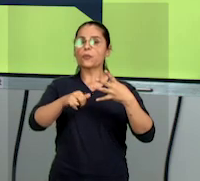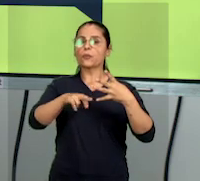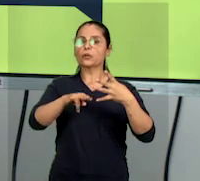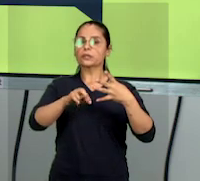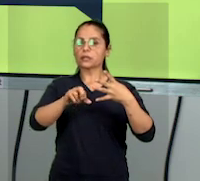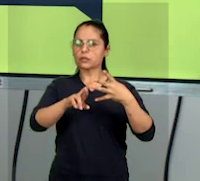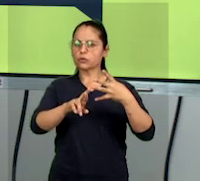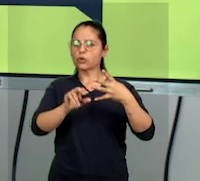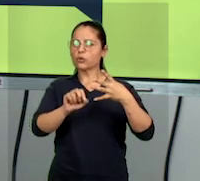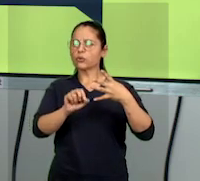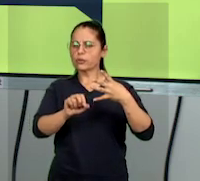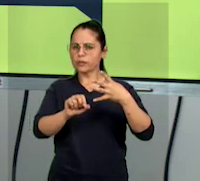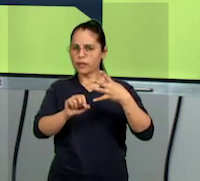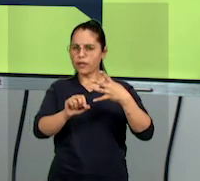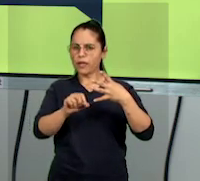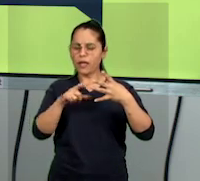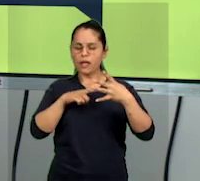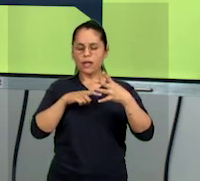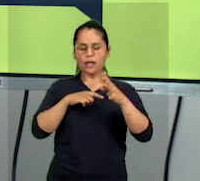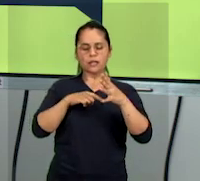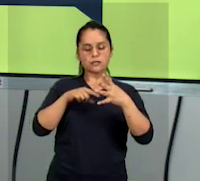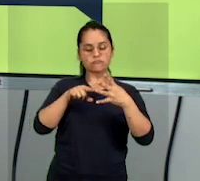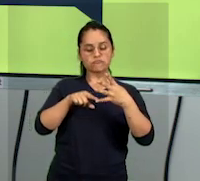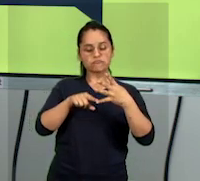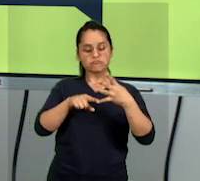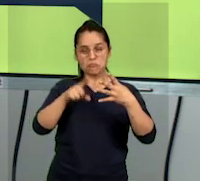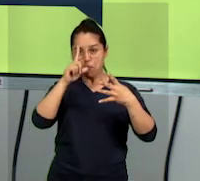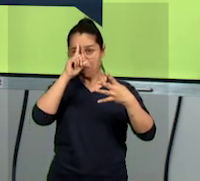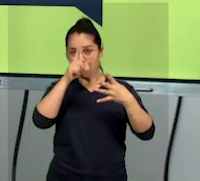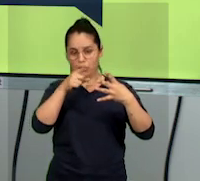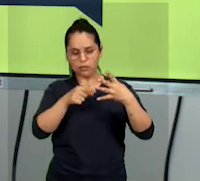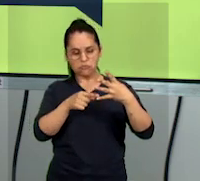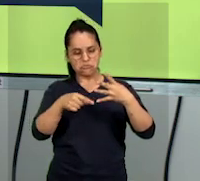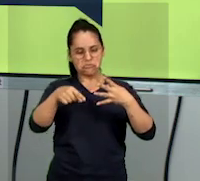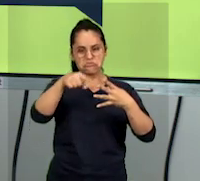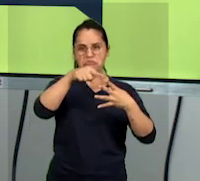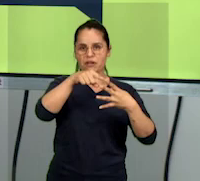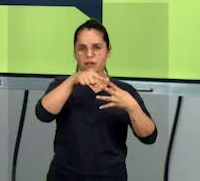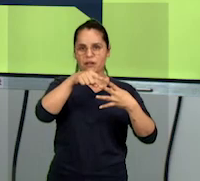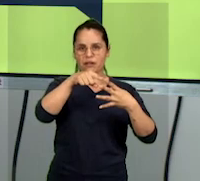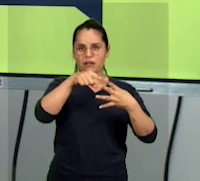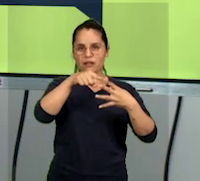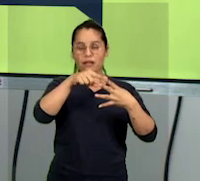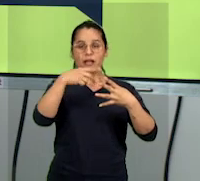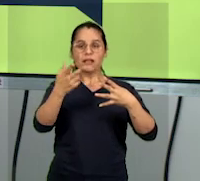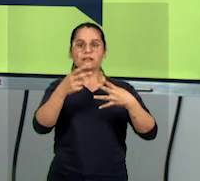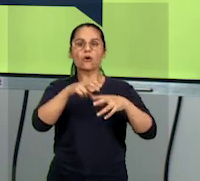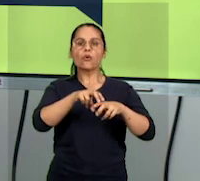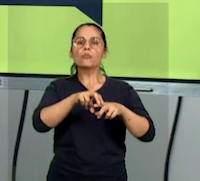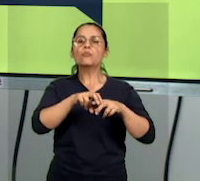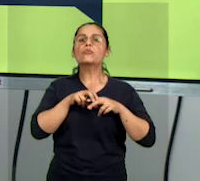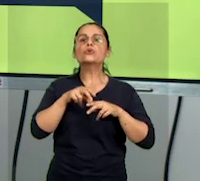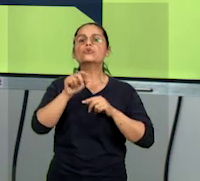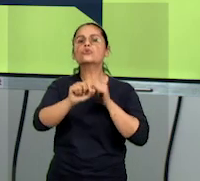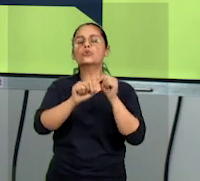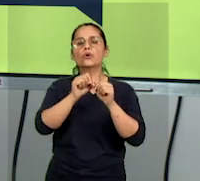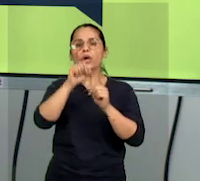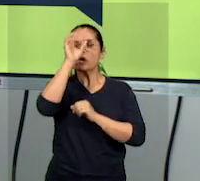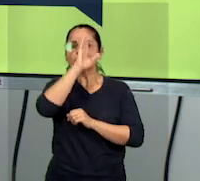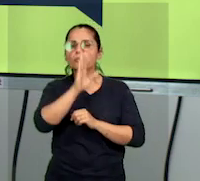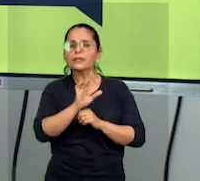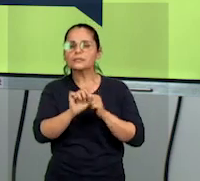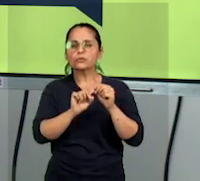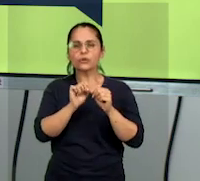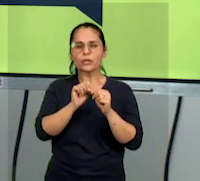poder moderador, ele controla os outros 3 poderes. Por isso que o sistema no Brasil ele é